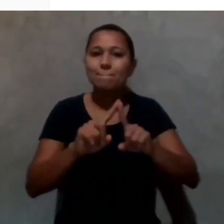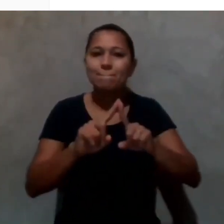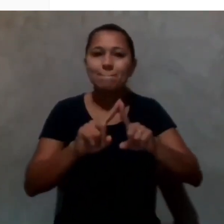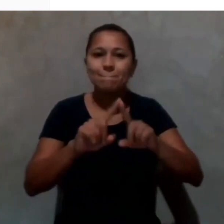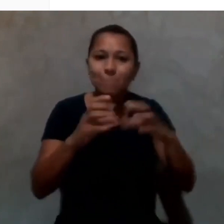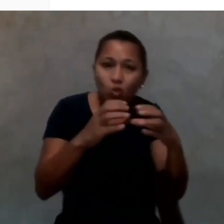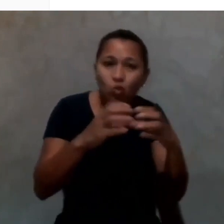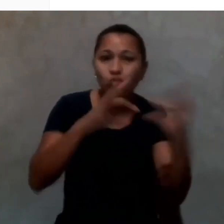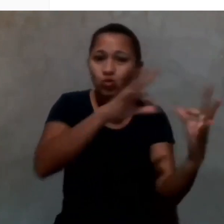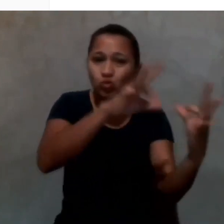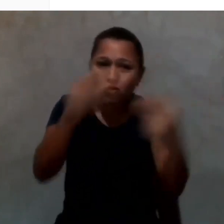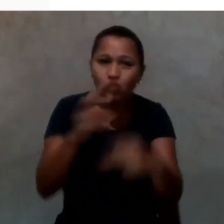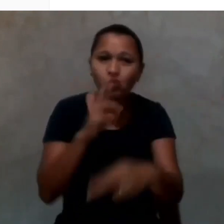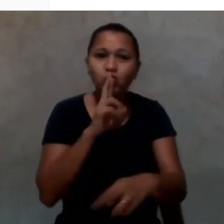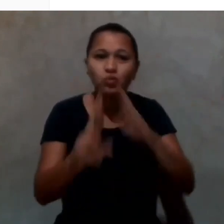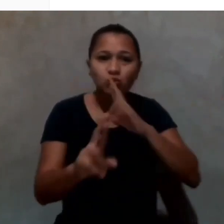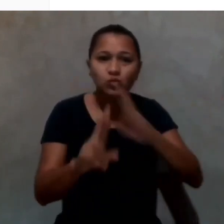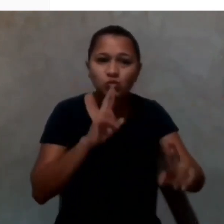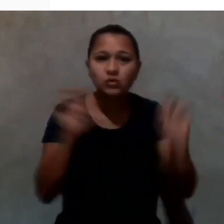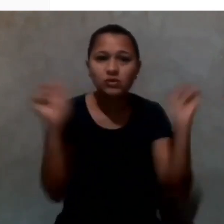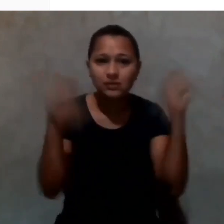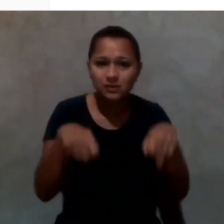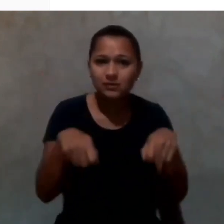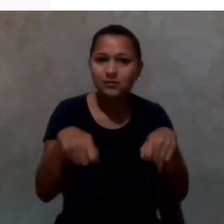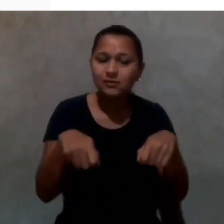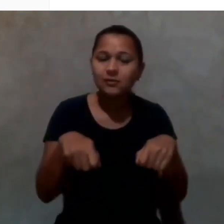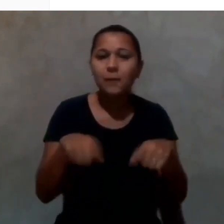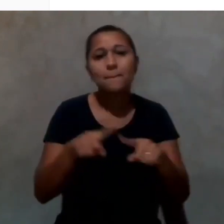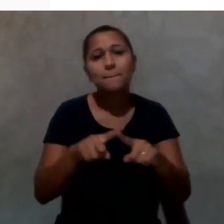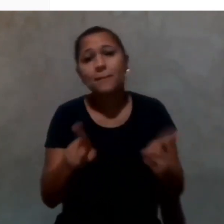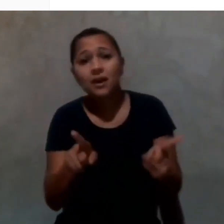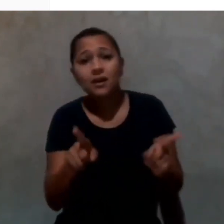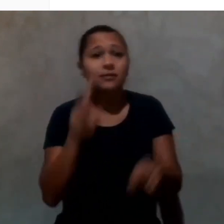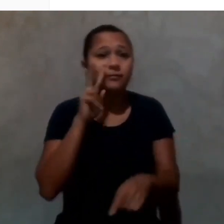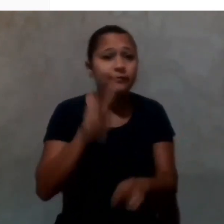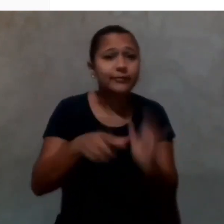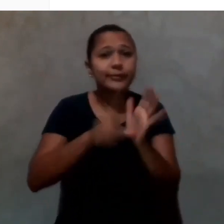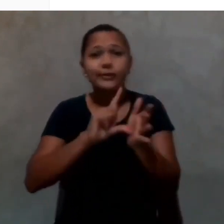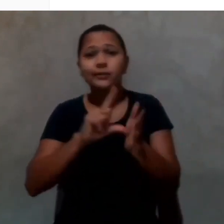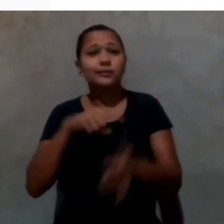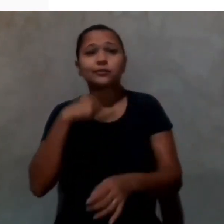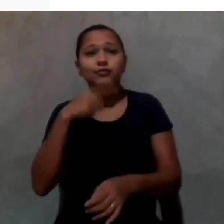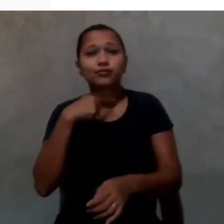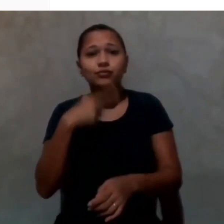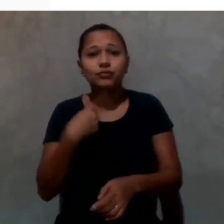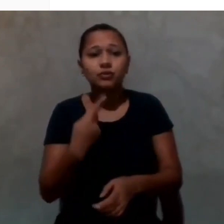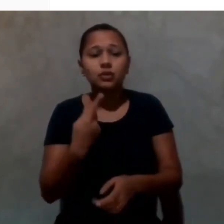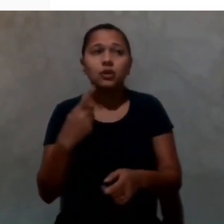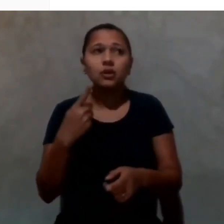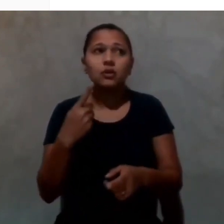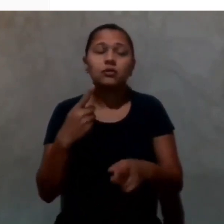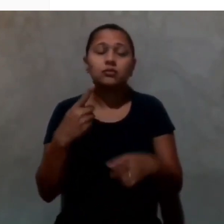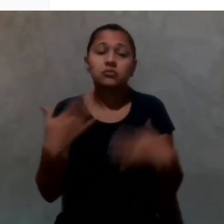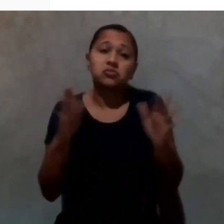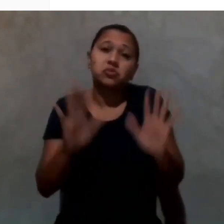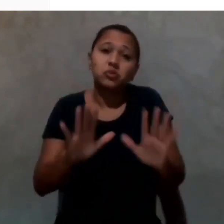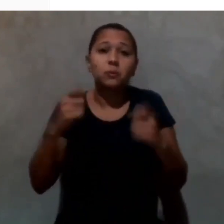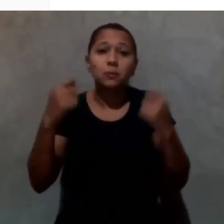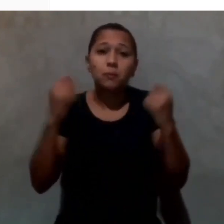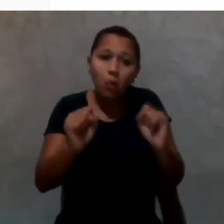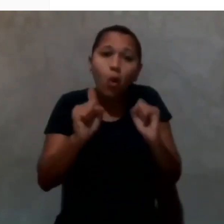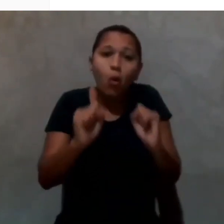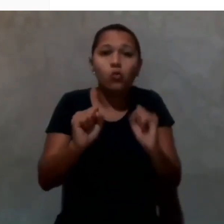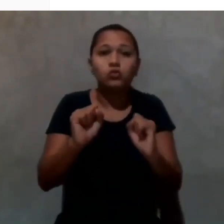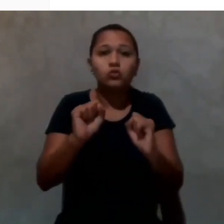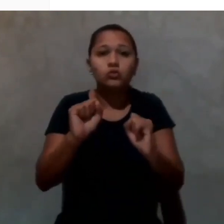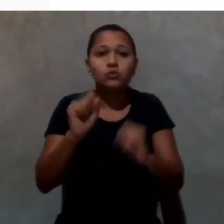o resultado, se procura descobrir as possibilidades de ocorrência de cada um, isto é, as chances de ocorrer